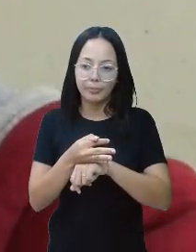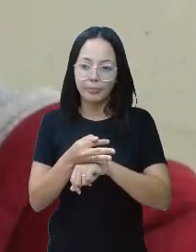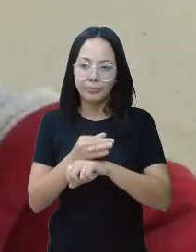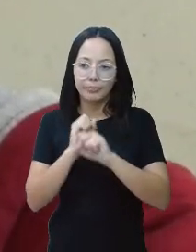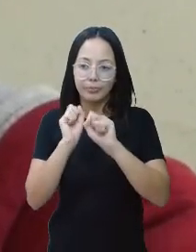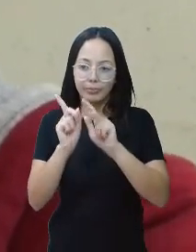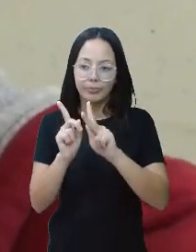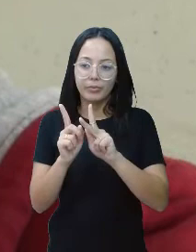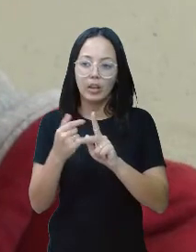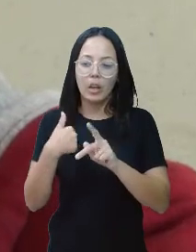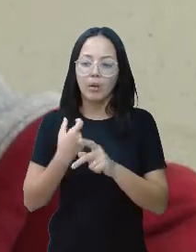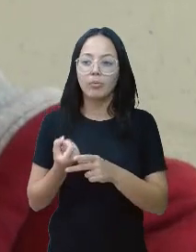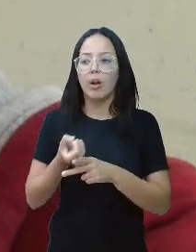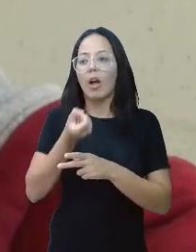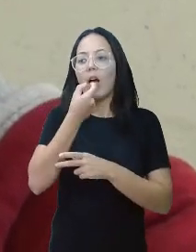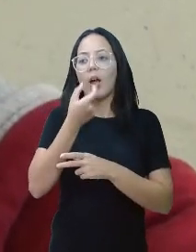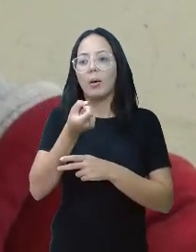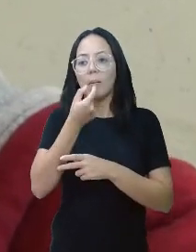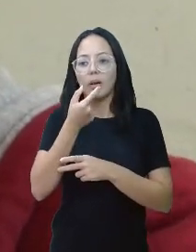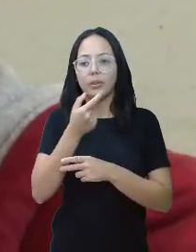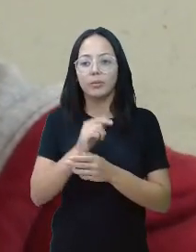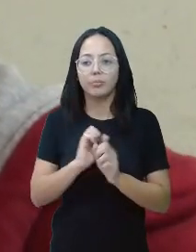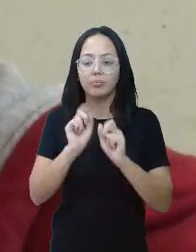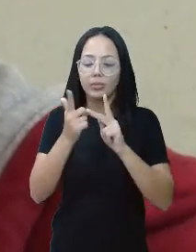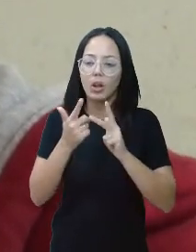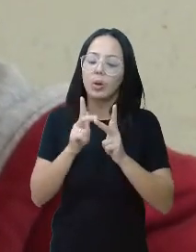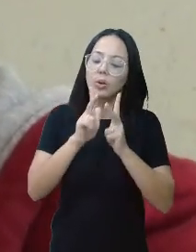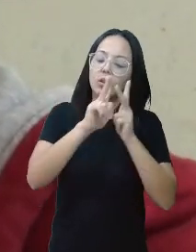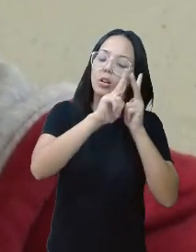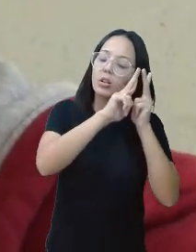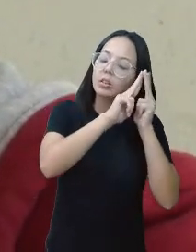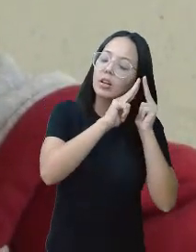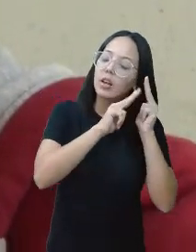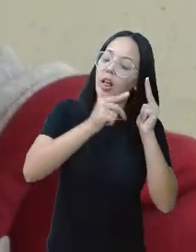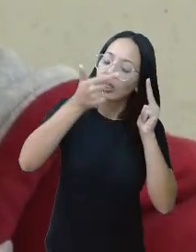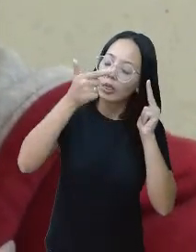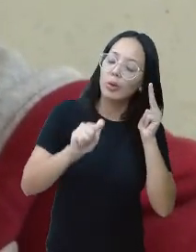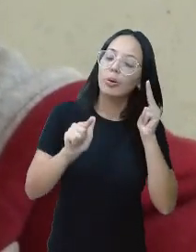Tomei um melhoral. Deitei-me novamente.